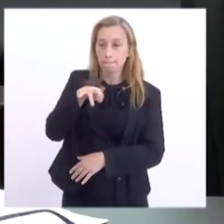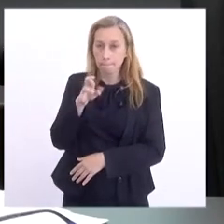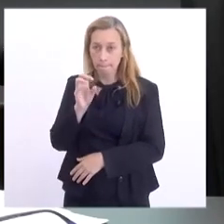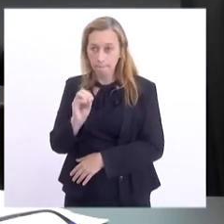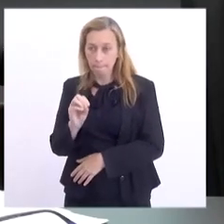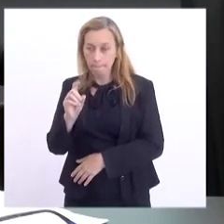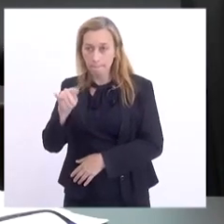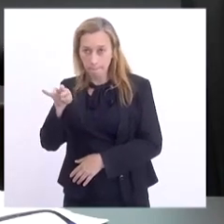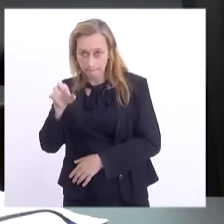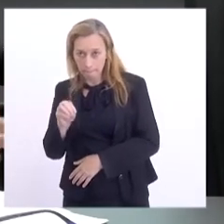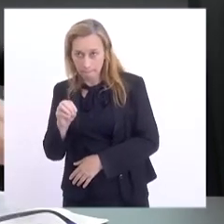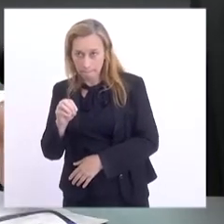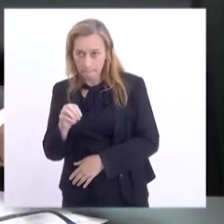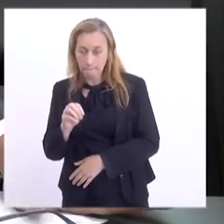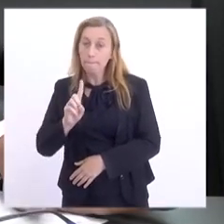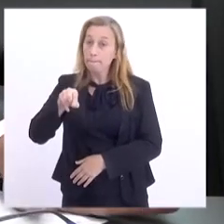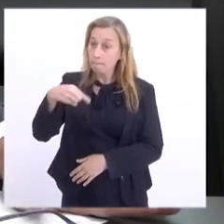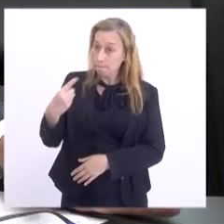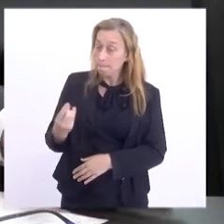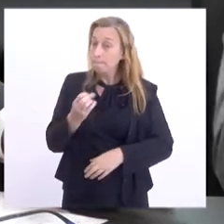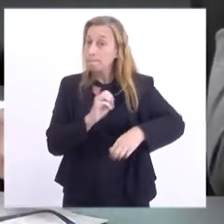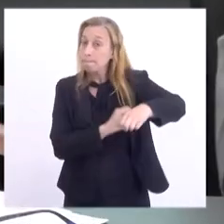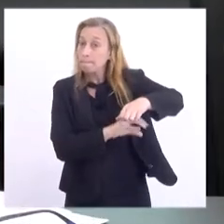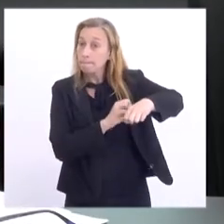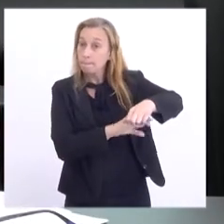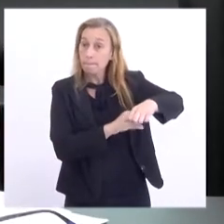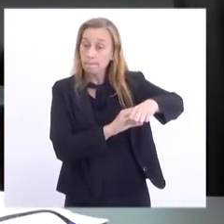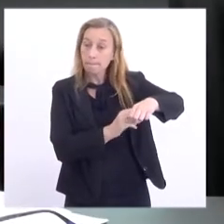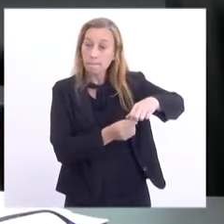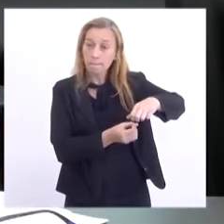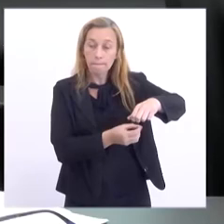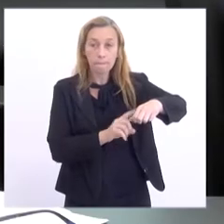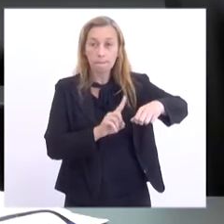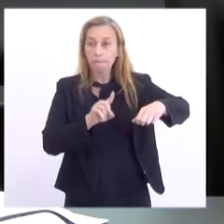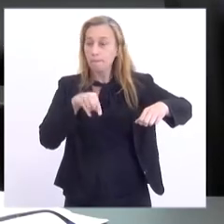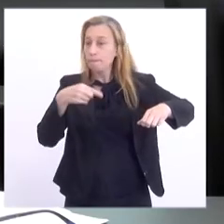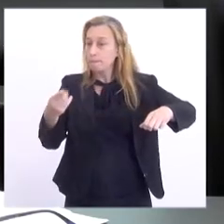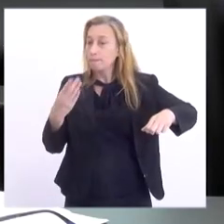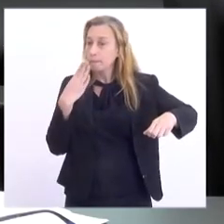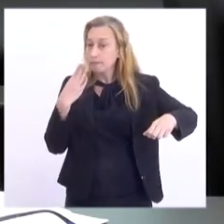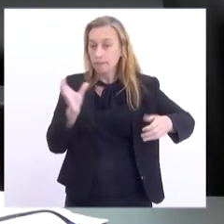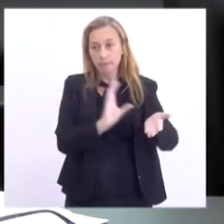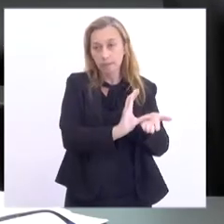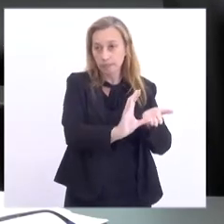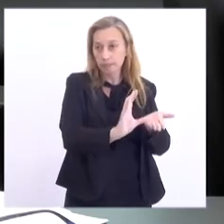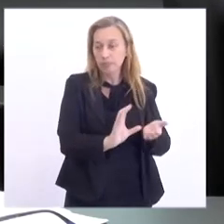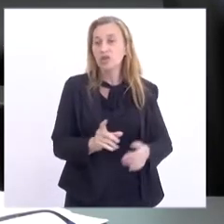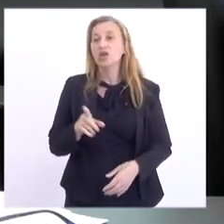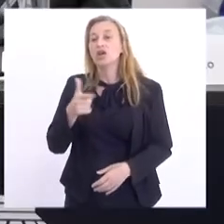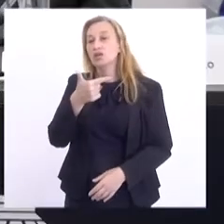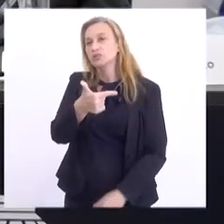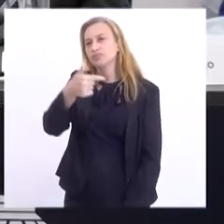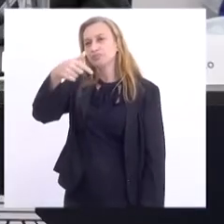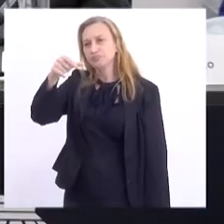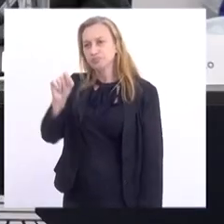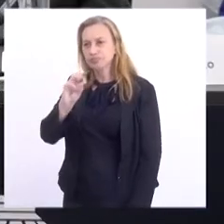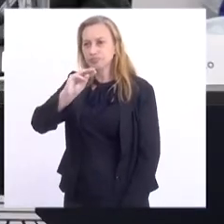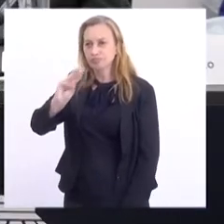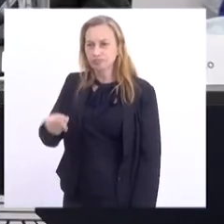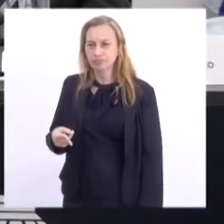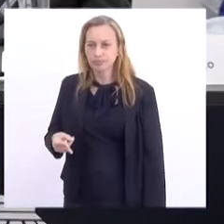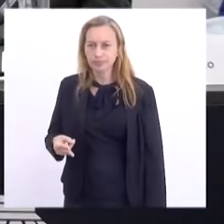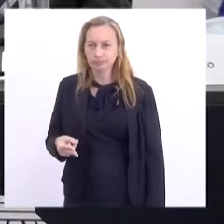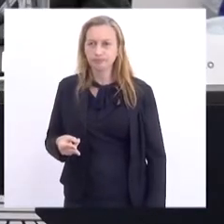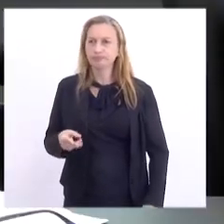é outro fundo não tem nada a ver com supera ó E esses 20 esses 220 milhões